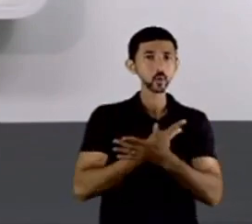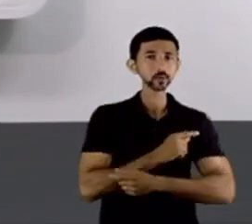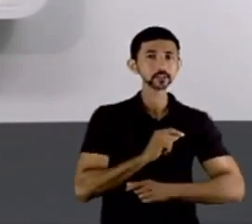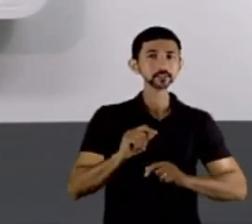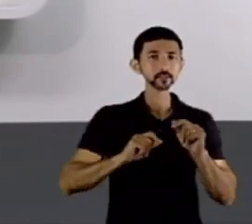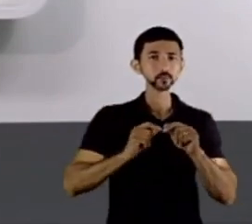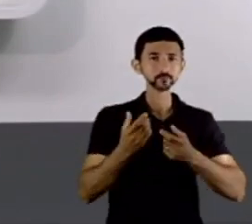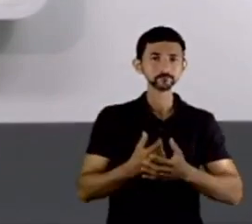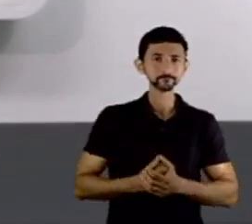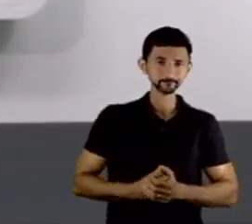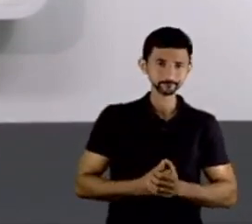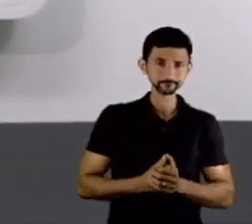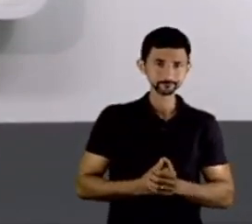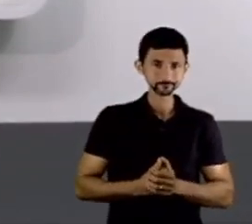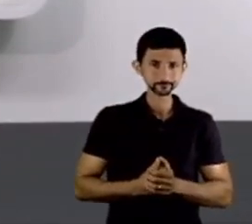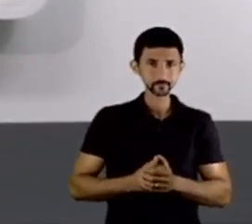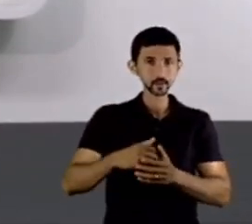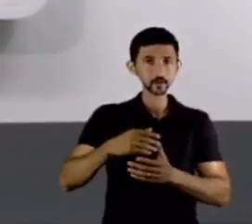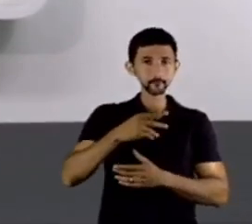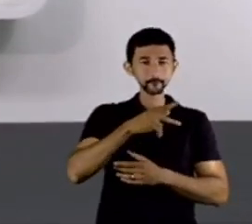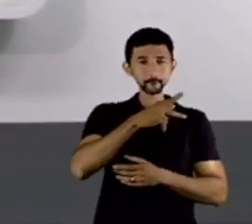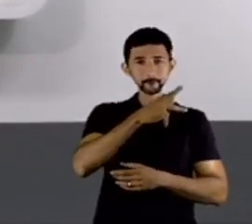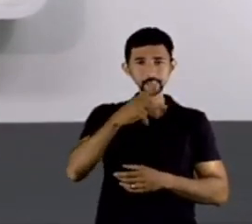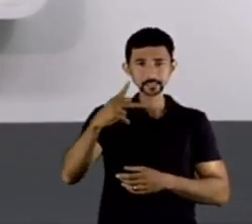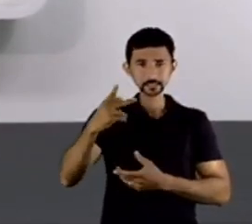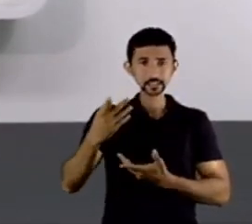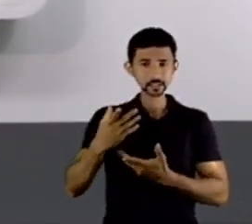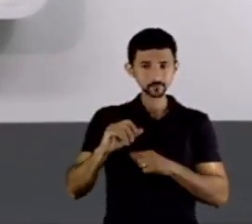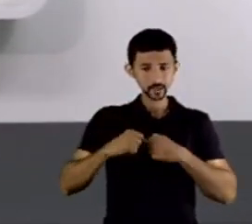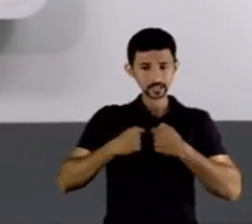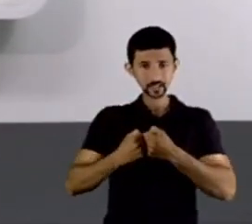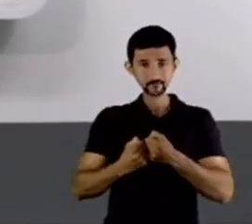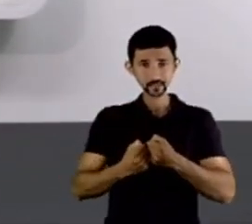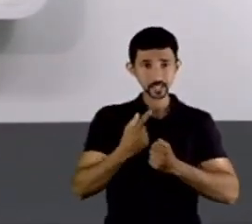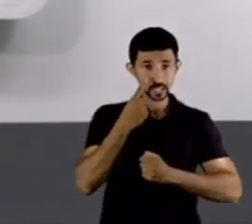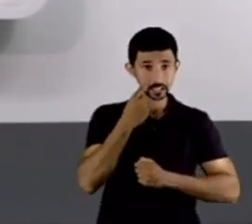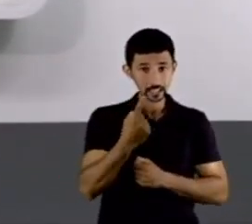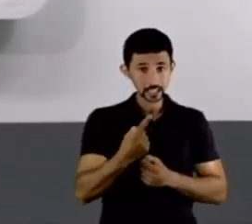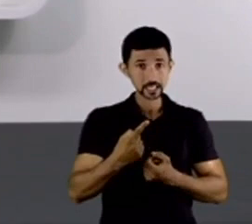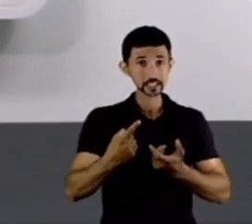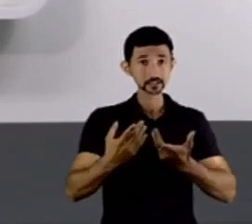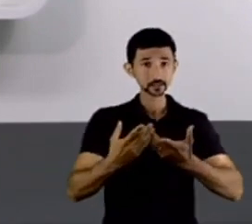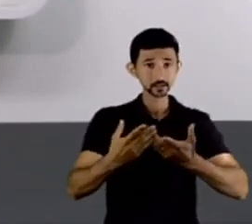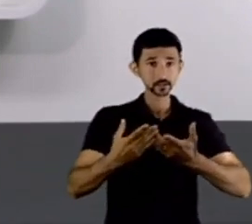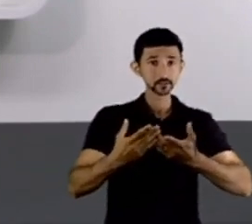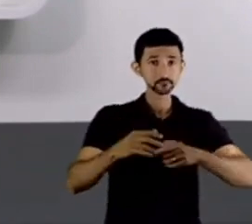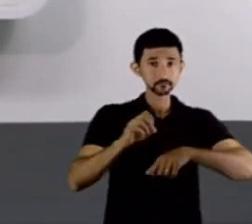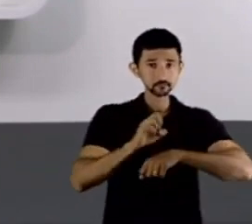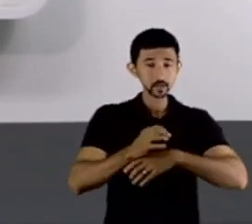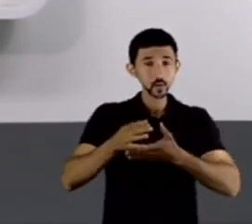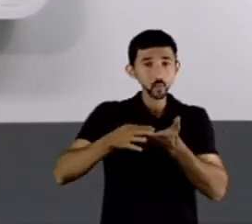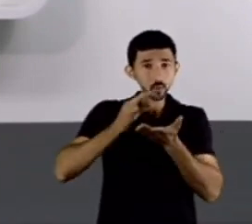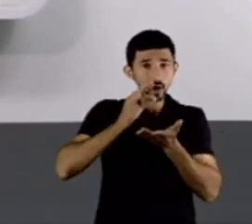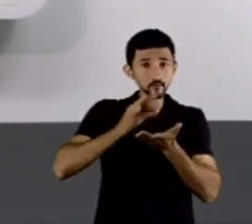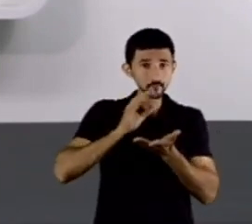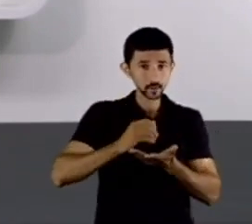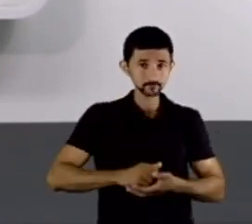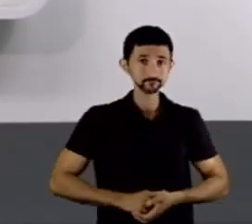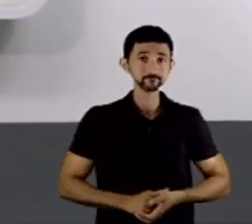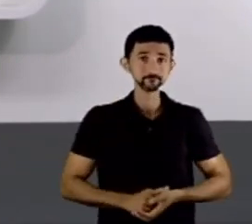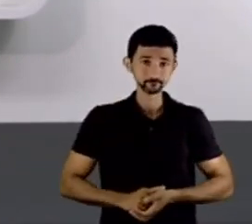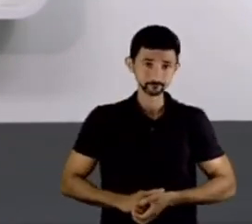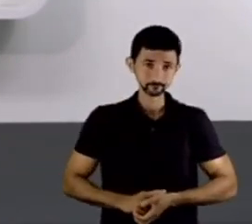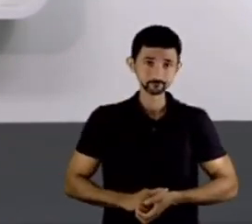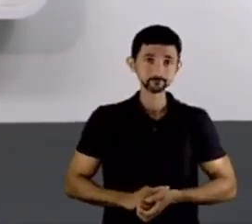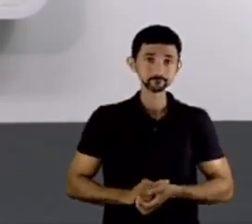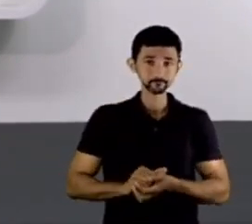de São Paulo, eleito, né, defenderia os interesses de São Paulo, defenderia os interesses do café, né,